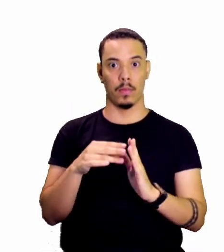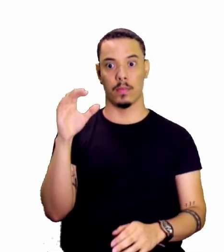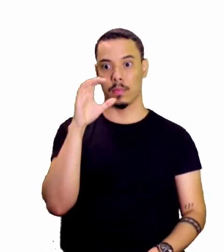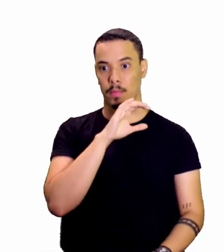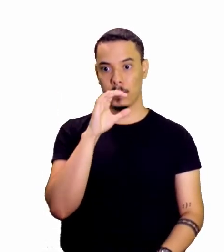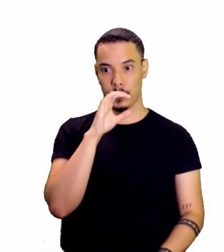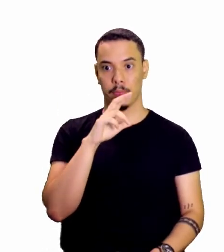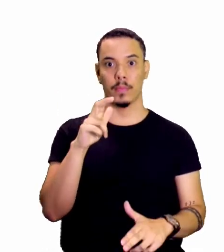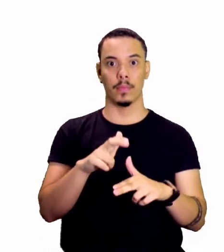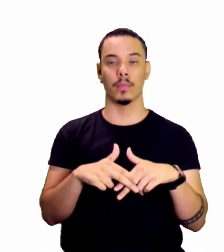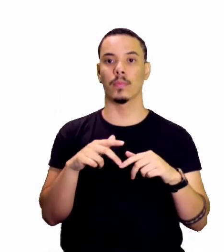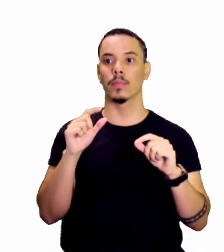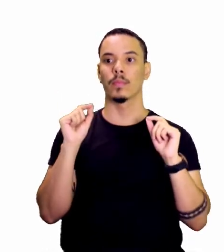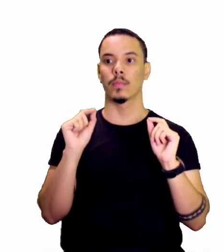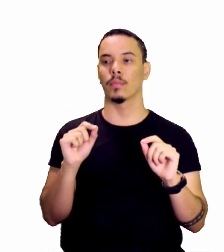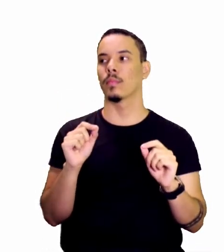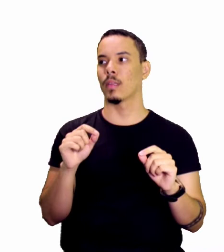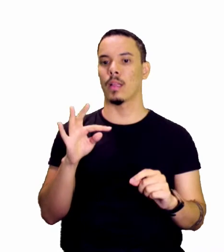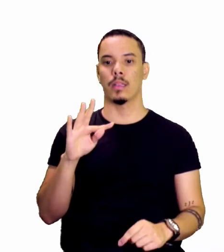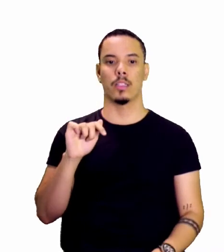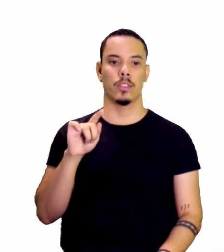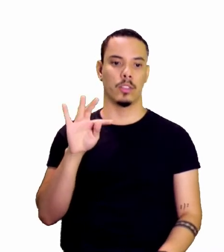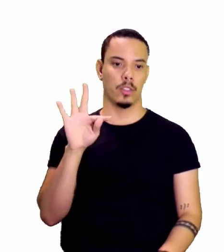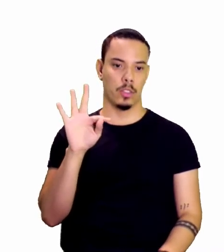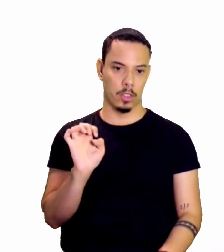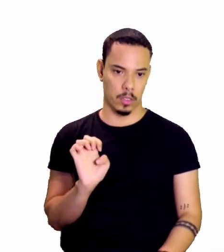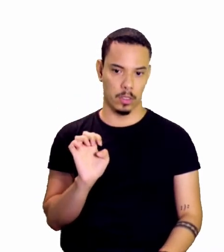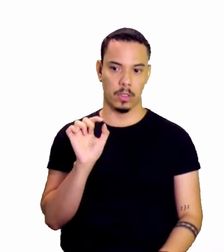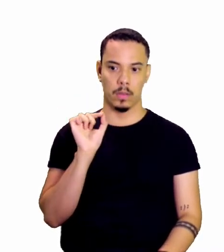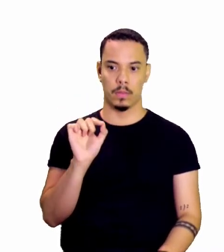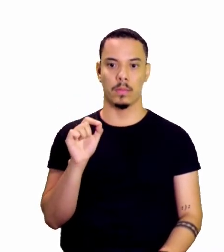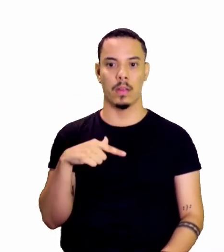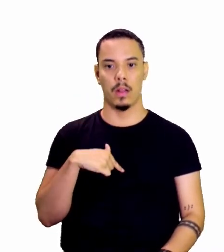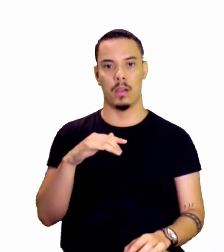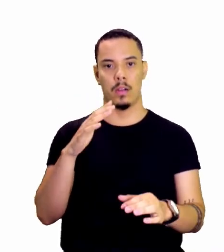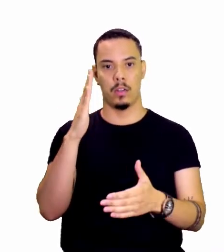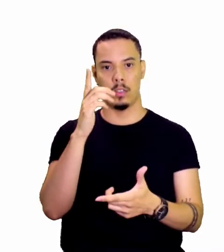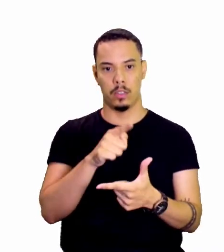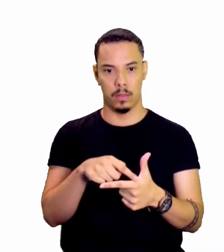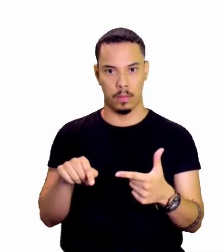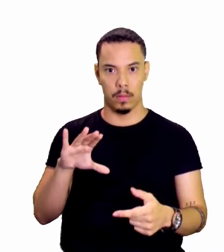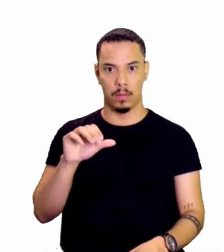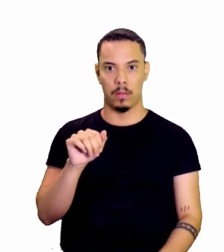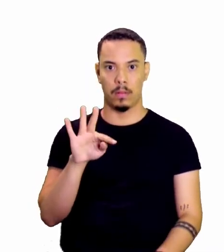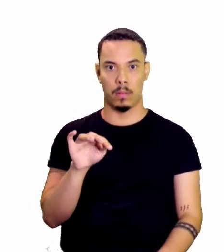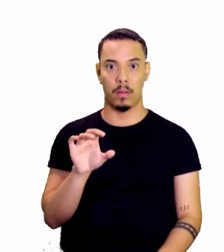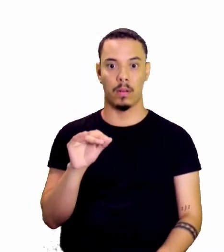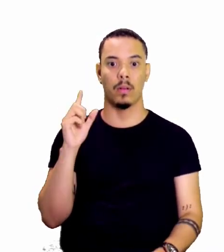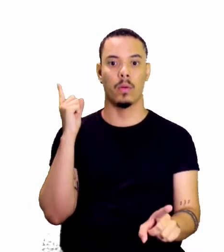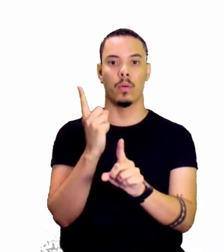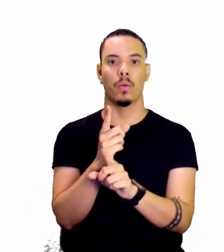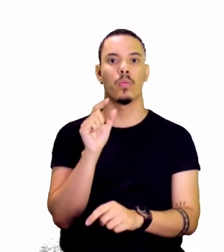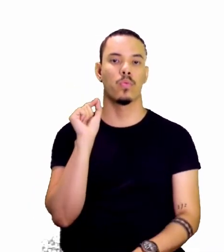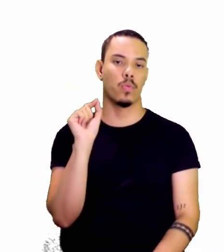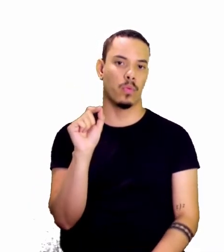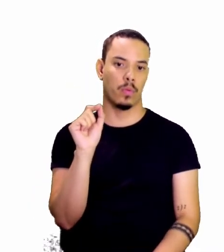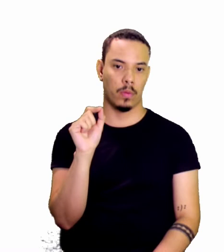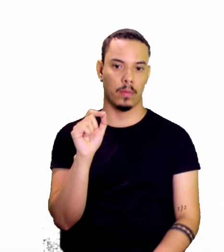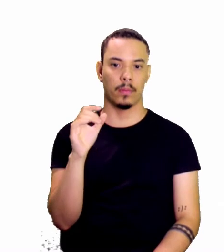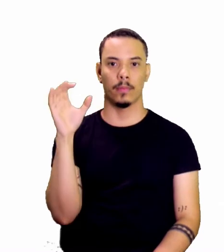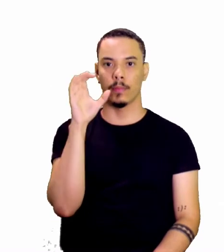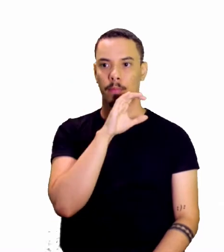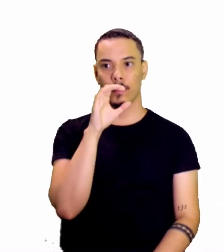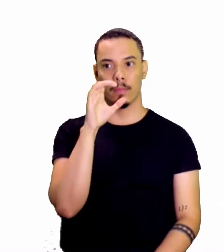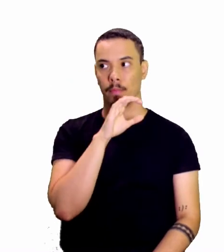está no grau de velocidade Décio a tangente aqui no casa que é divide os catetos é para achar o que é